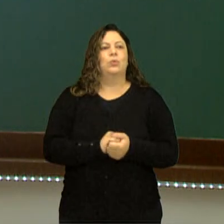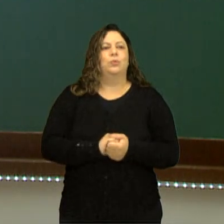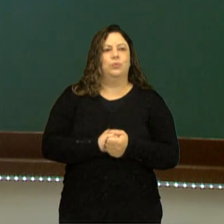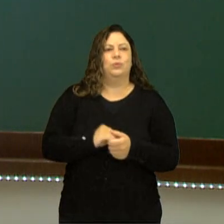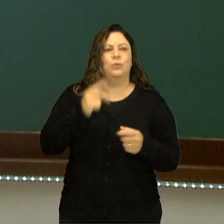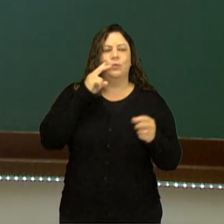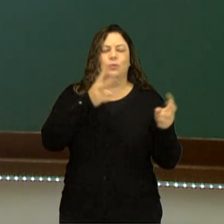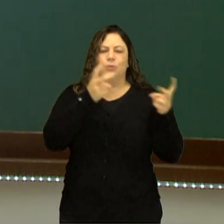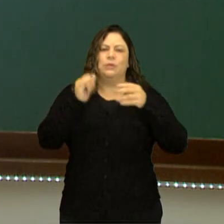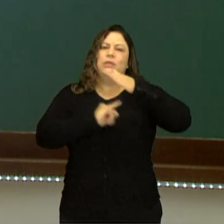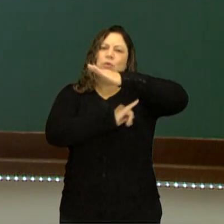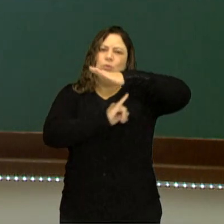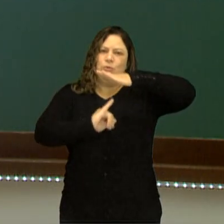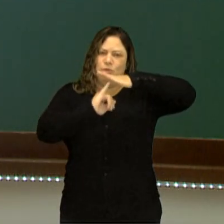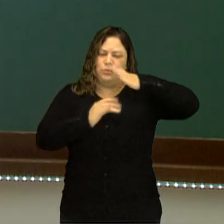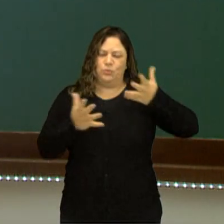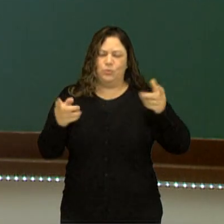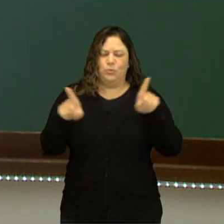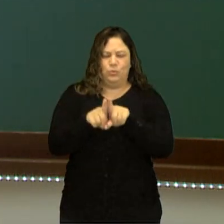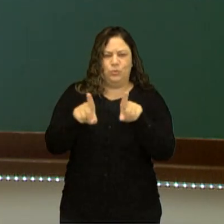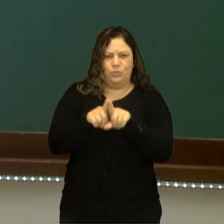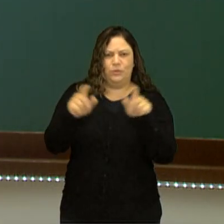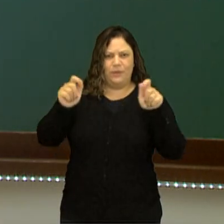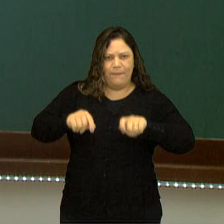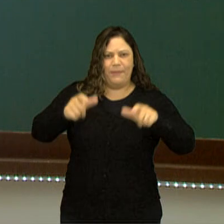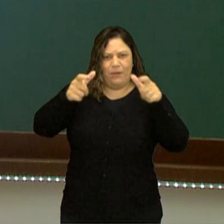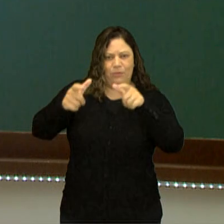8 dias depois, marcador de tempo.